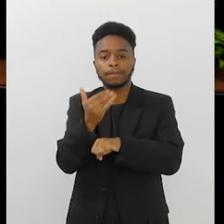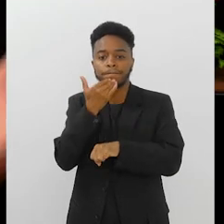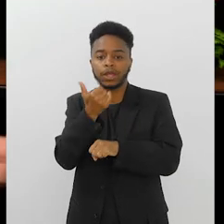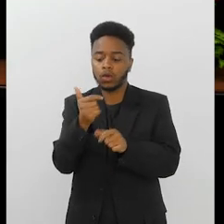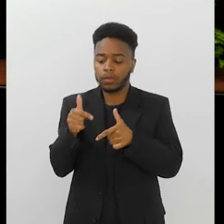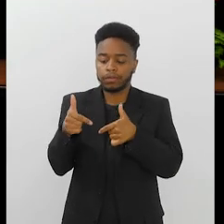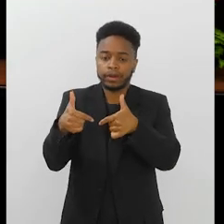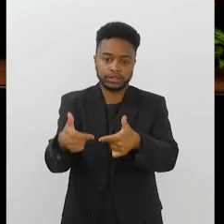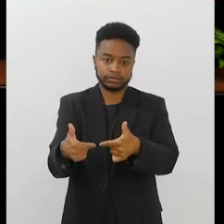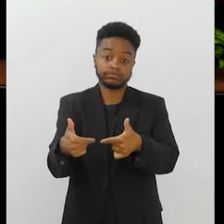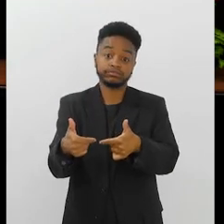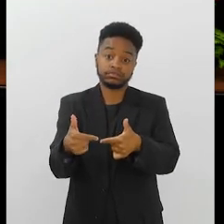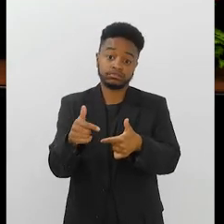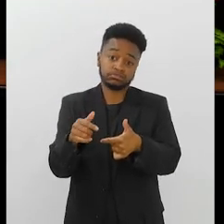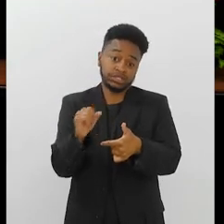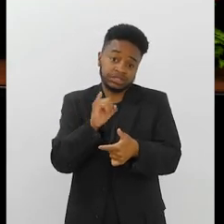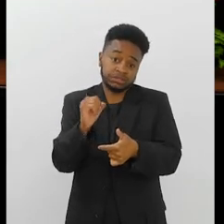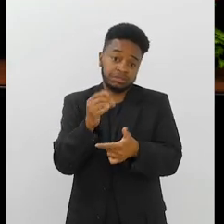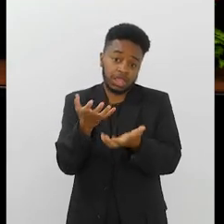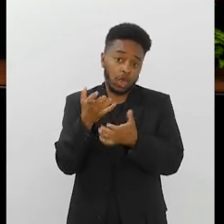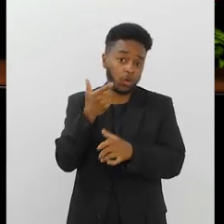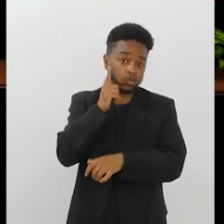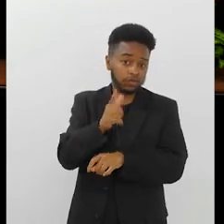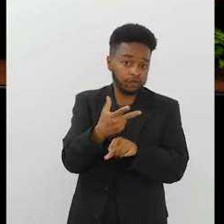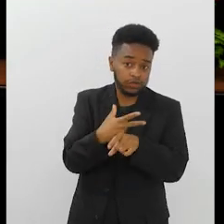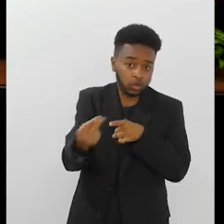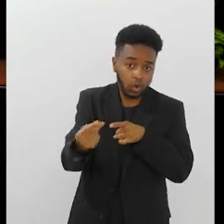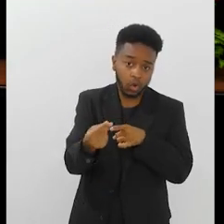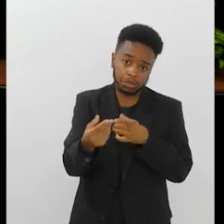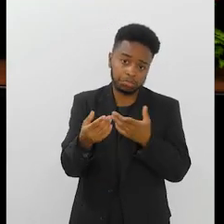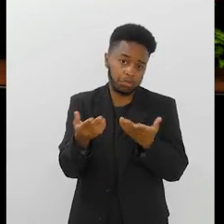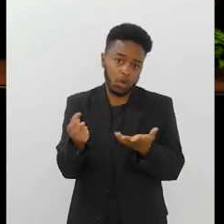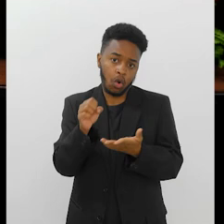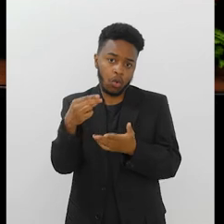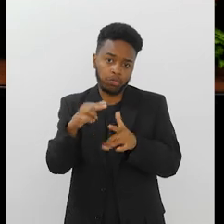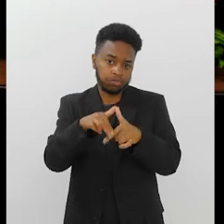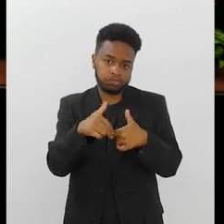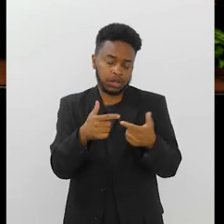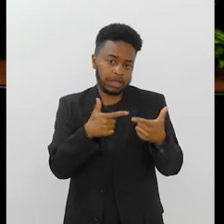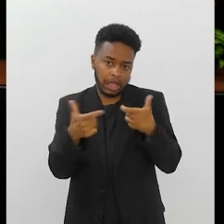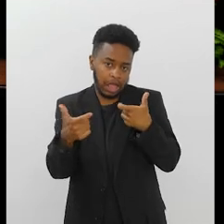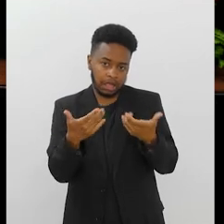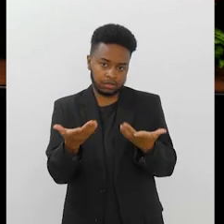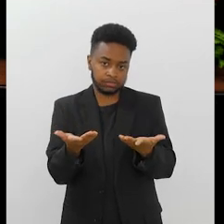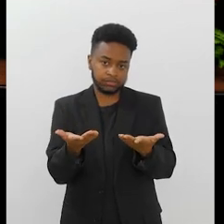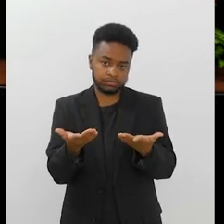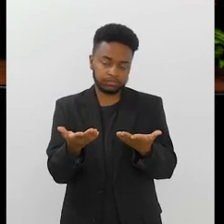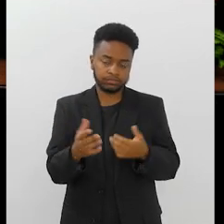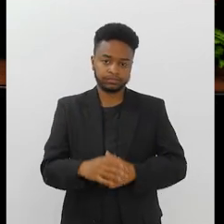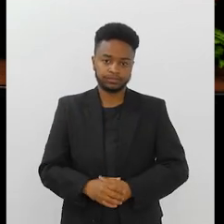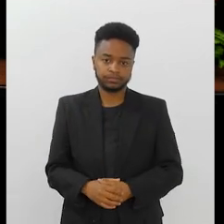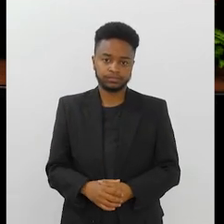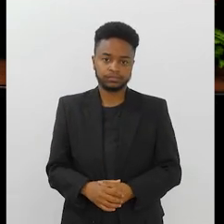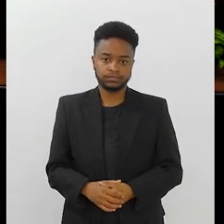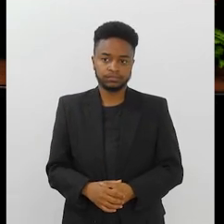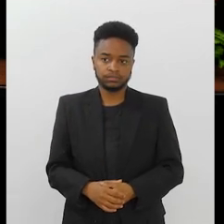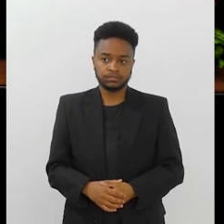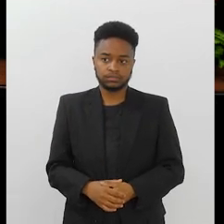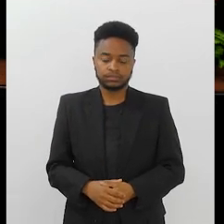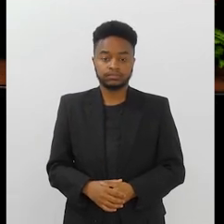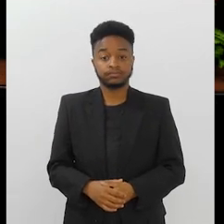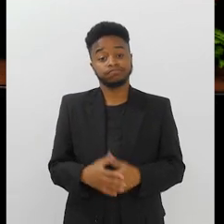a melhor melhor estratégia a ser adquirida pra Vitória sobre a sua ali sobre sua dificuldade ou sobre sua guerra em si